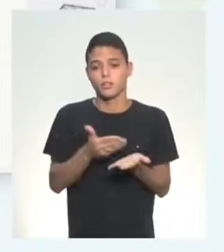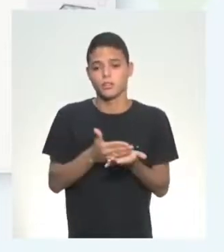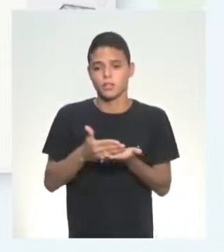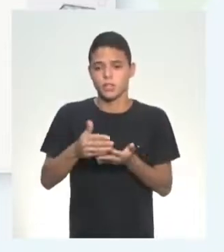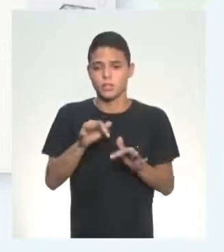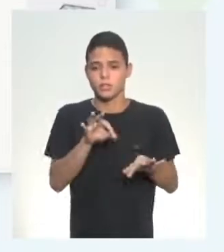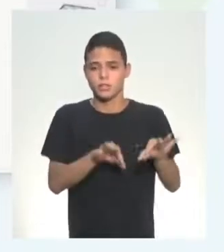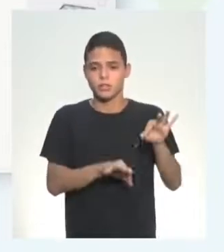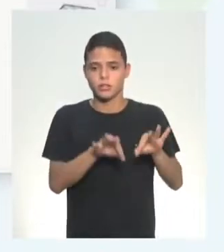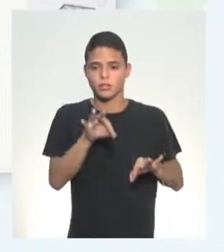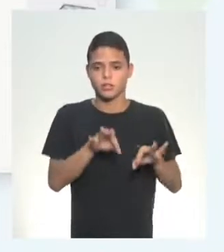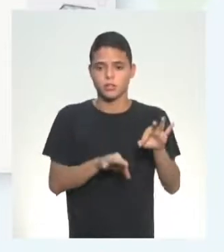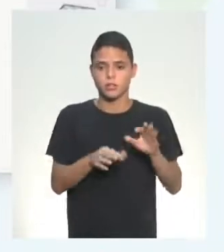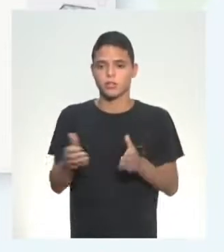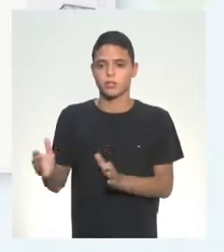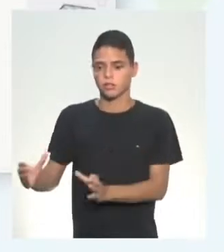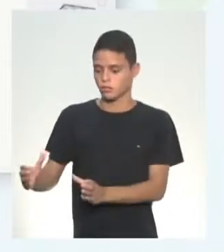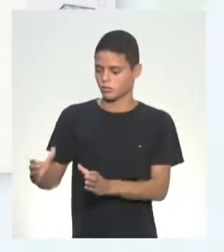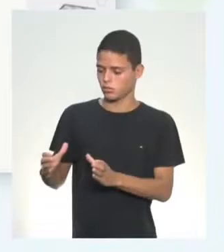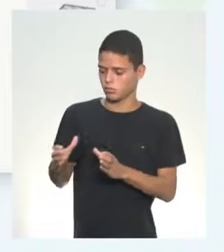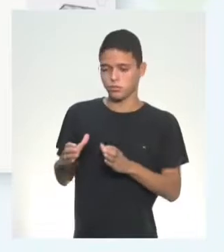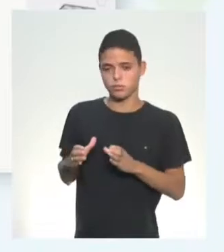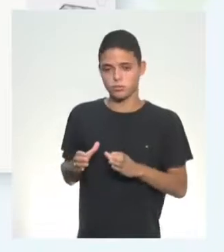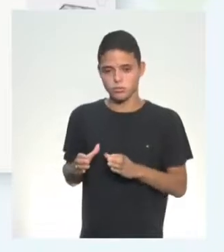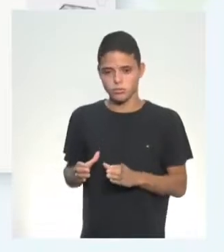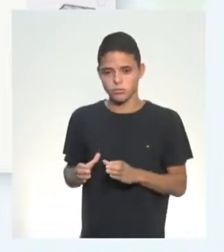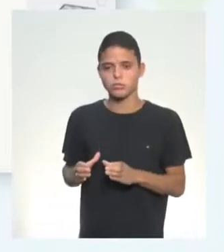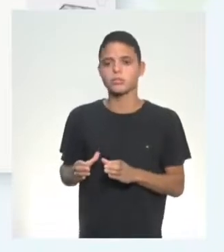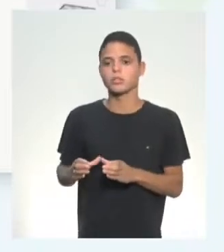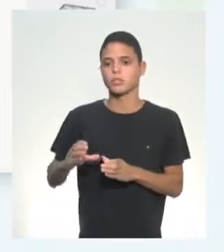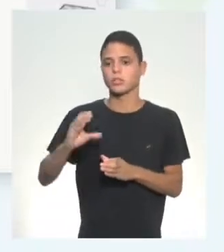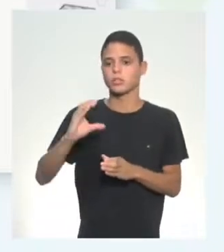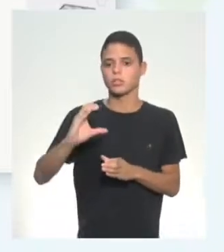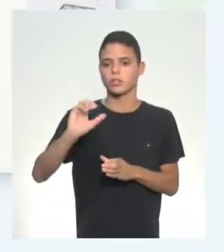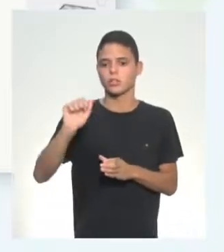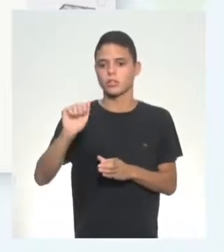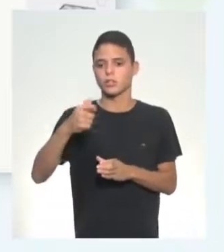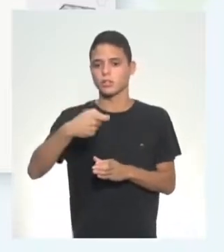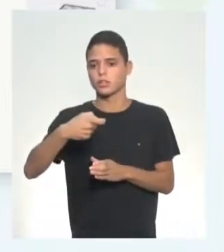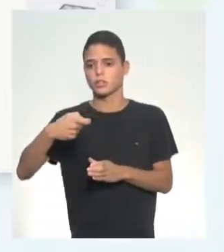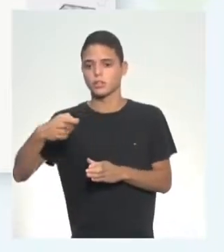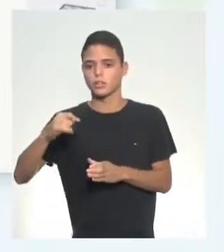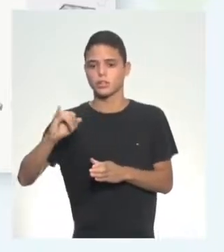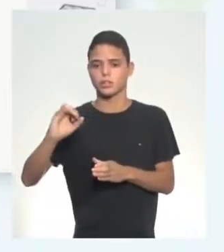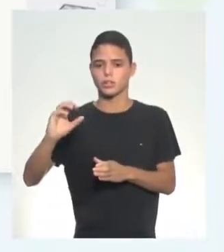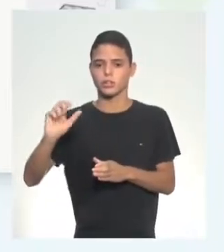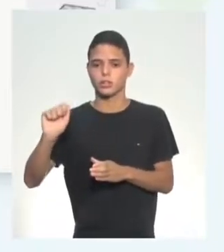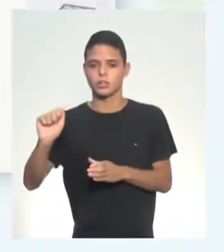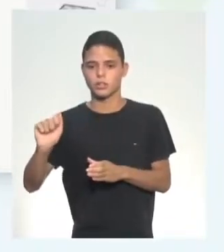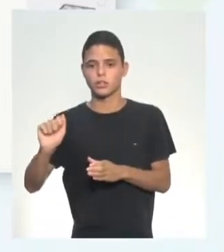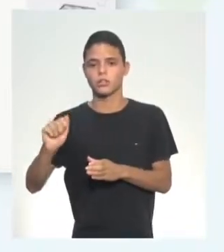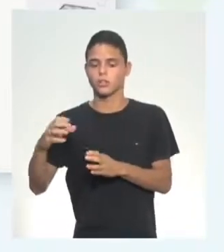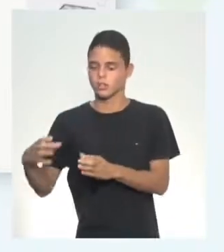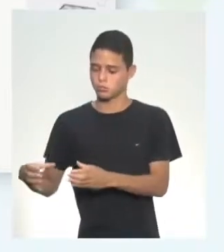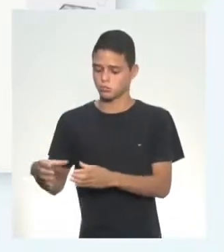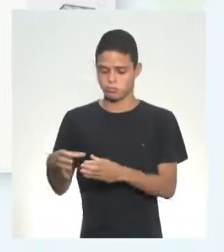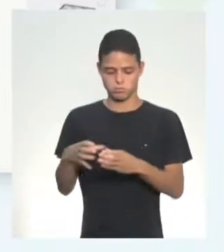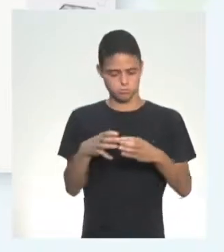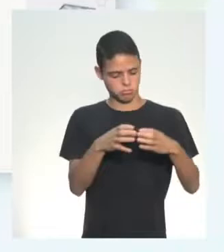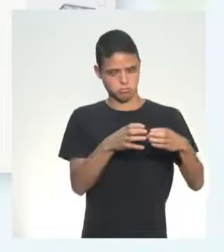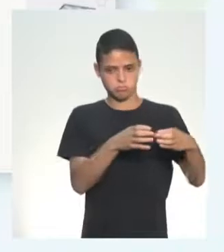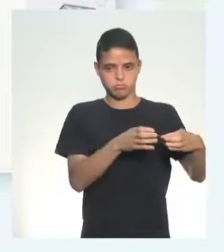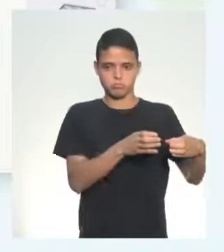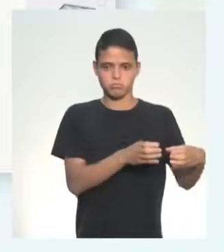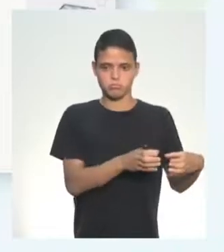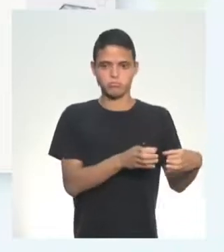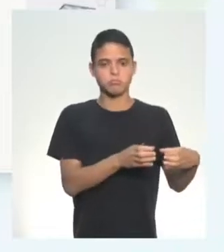vou arrastar uma caixa, vou segurar aqui com o botão esquerdo do meu mouse, uma caixa e arrastar para o